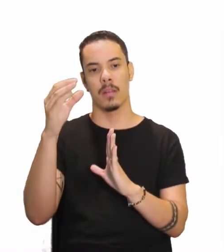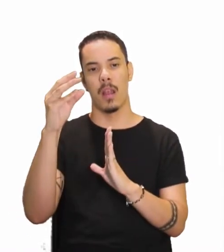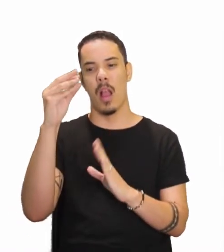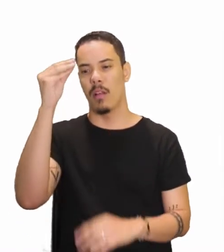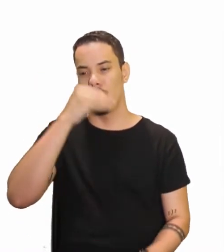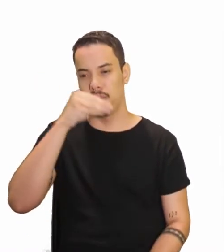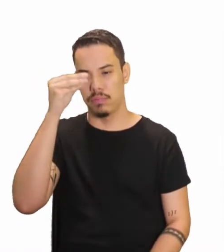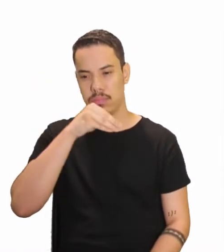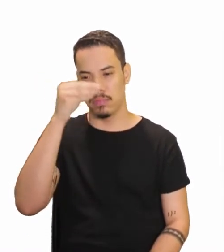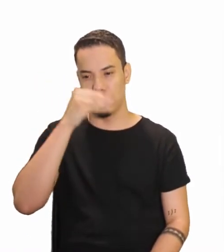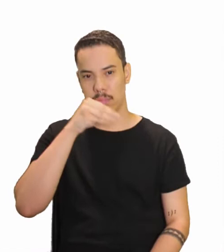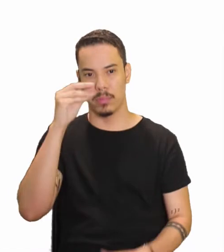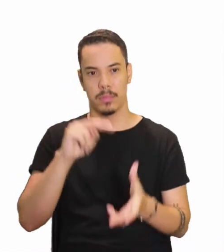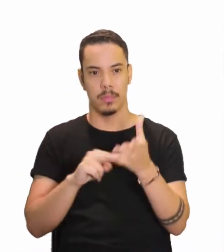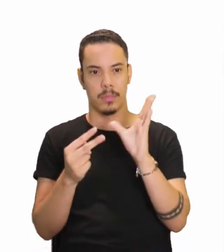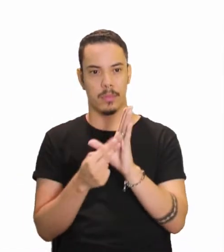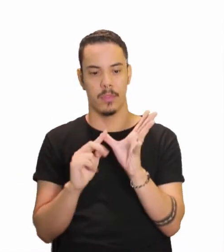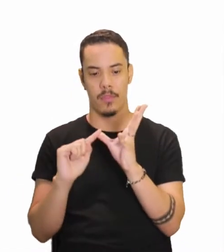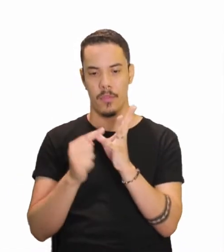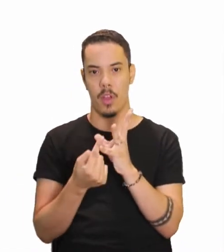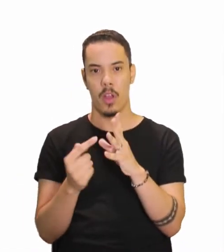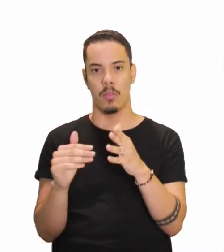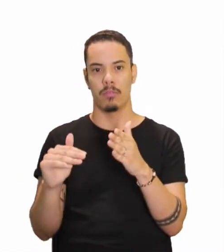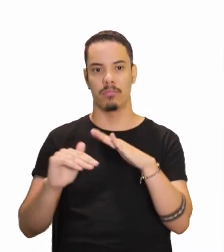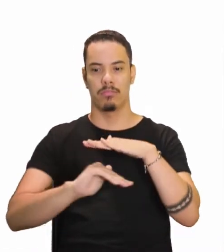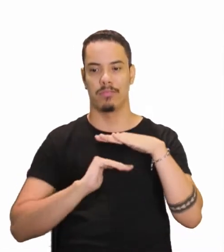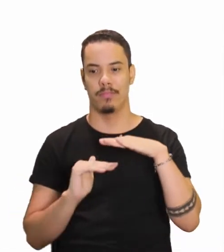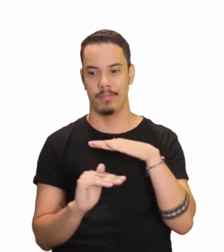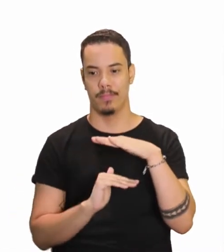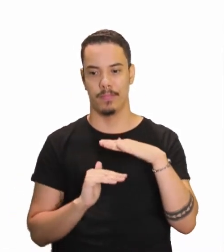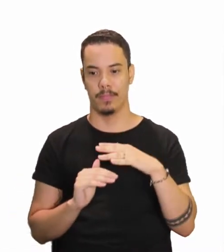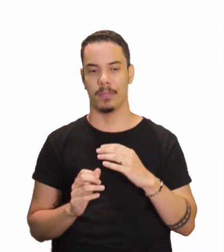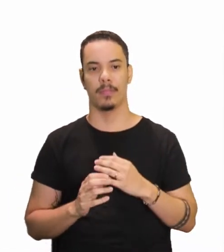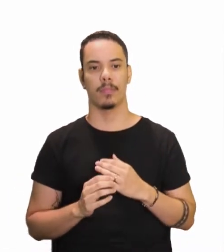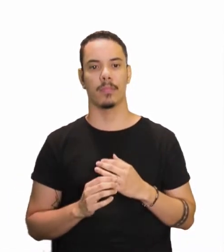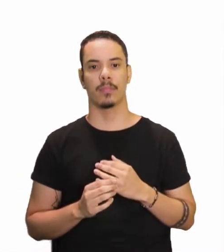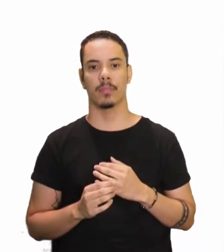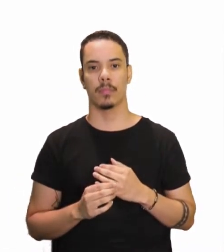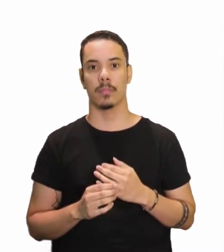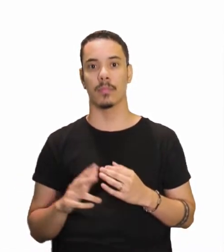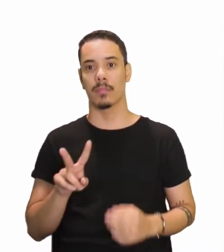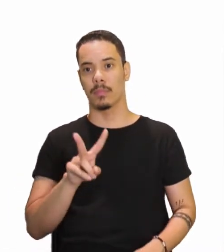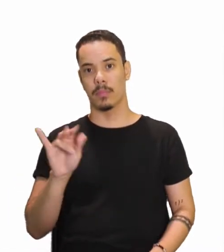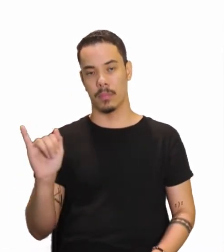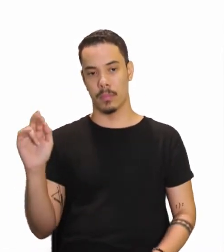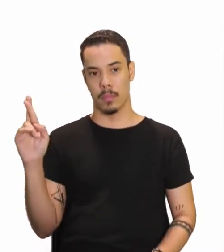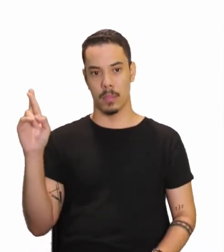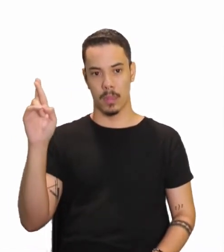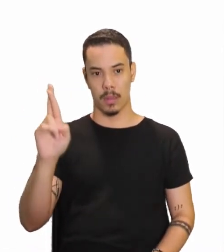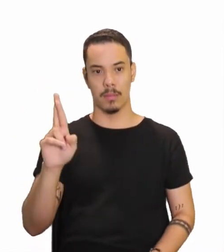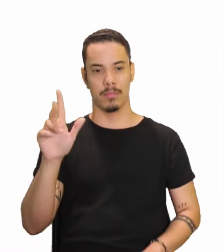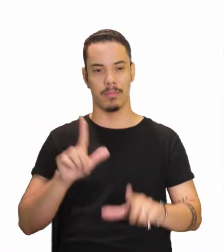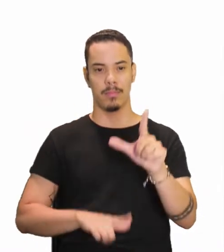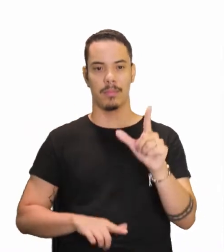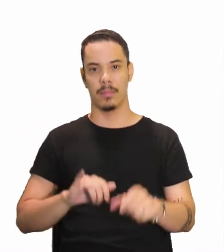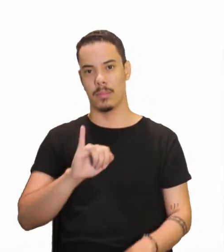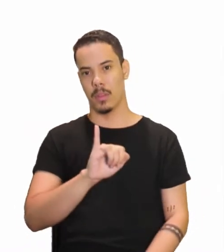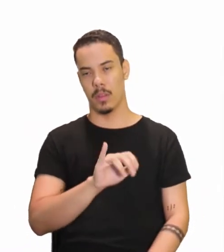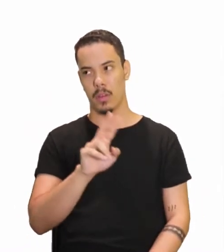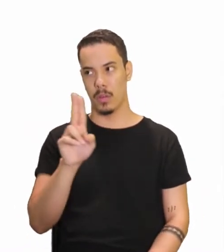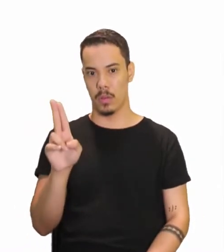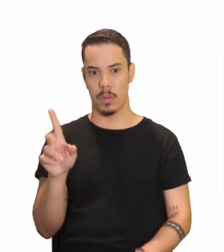as fracas, ou seja, com menor intensidade. Serão representadas pelas letras I e